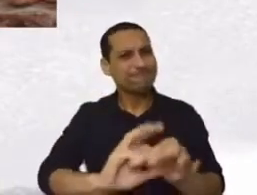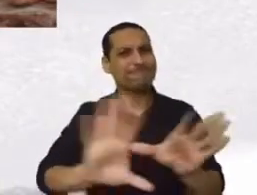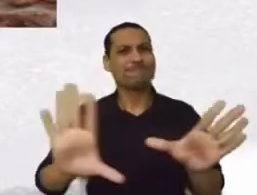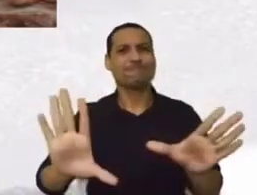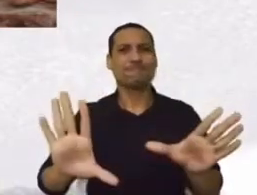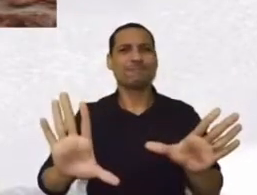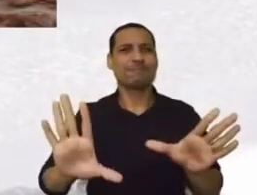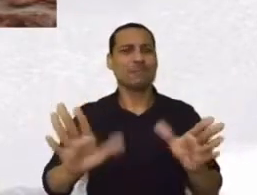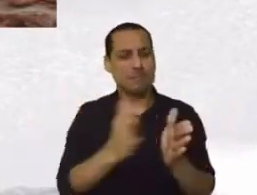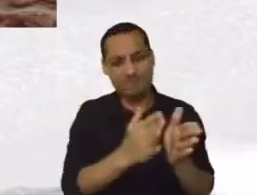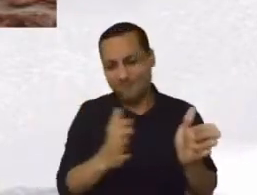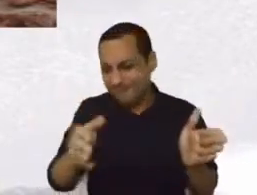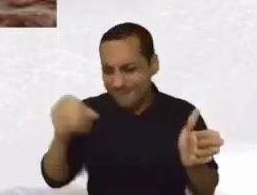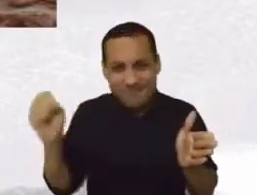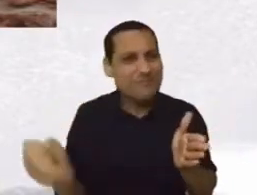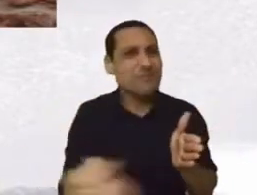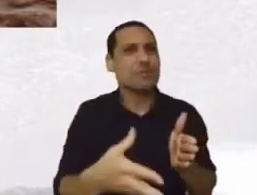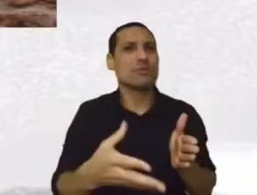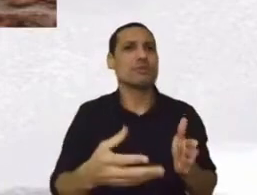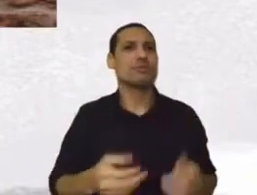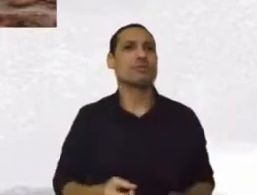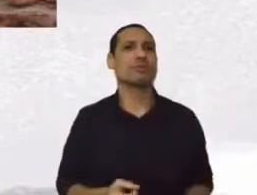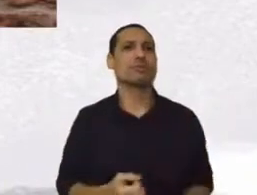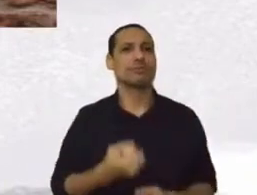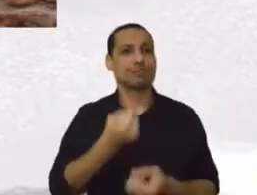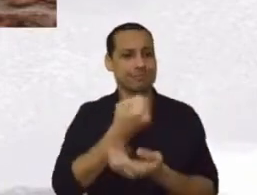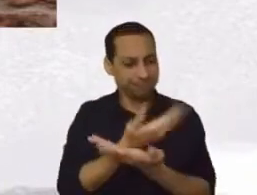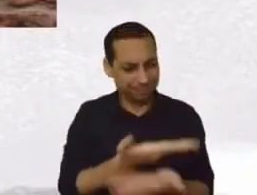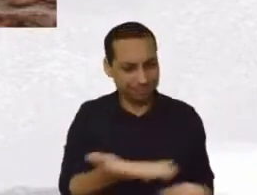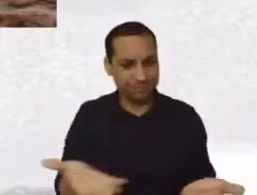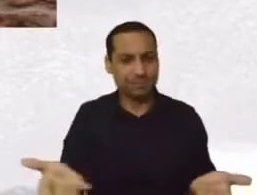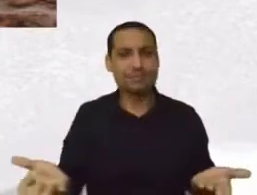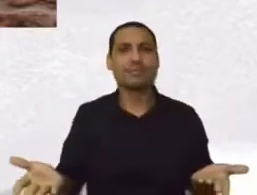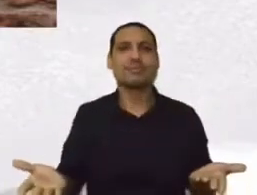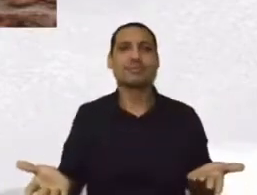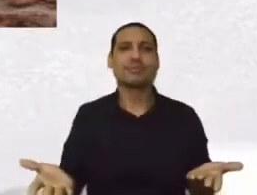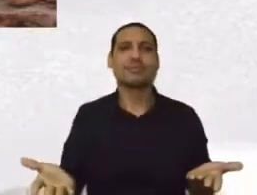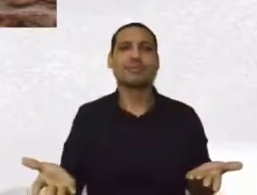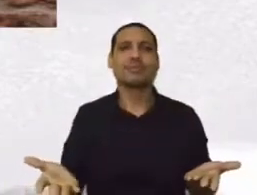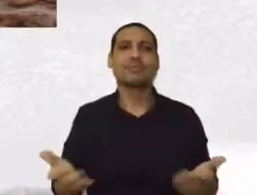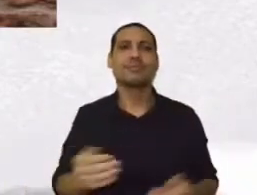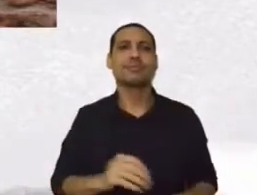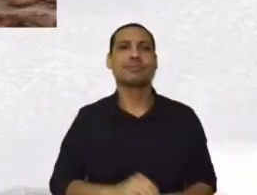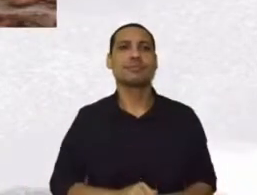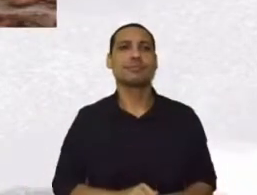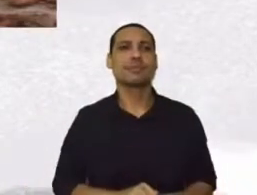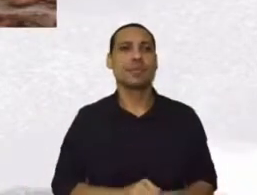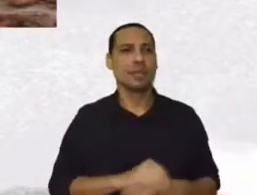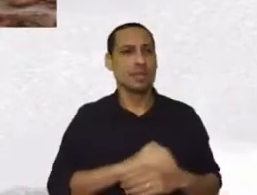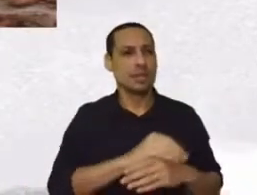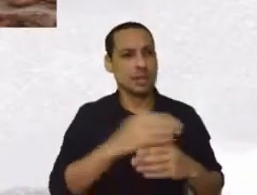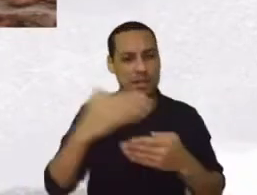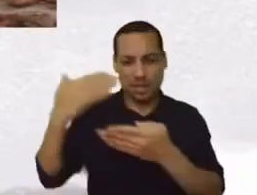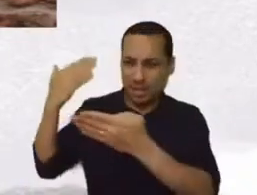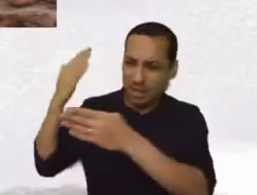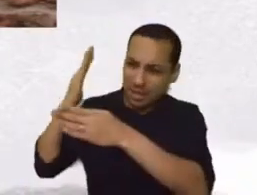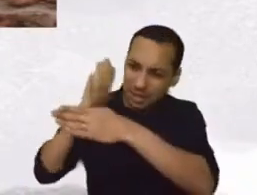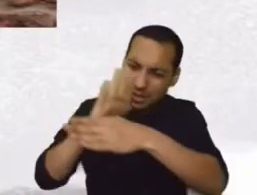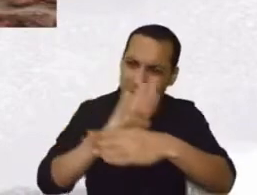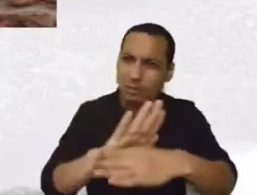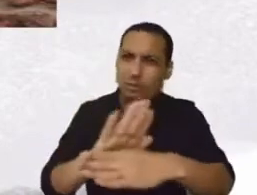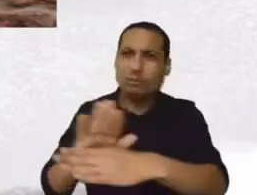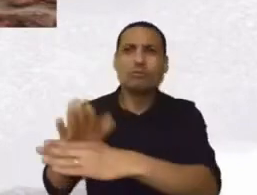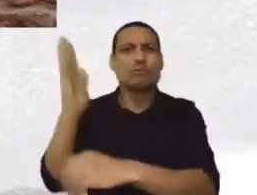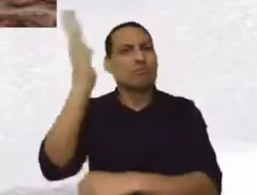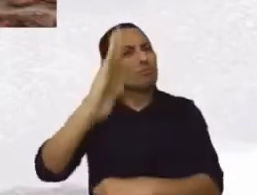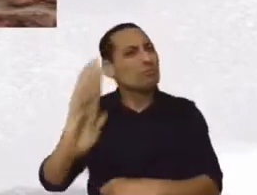todos os delegados e delegadas e que as contribuições de vocês sirvam para os brasileiros e brasileiras, mas sirvam também para a América